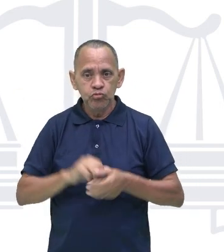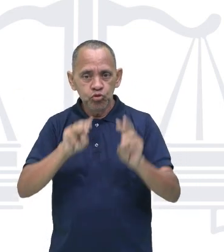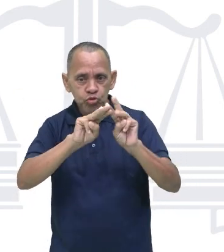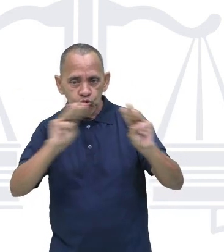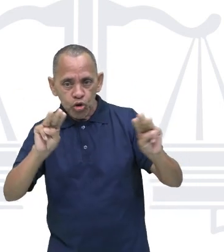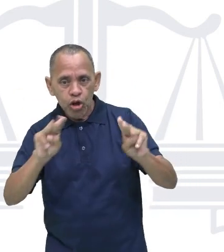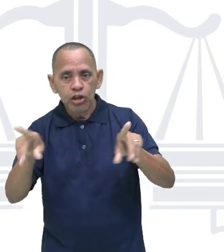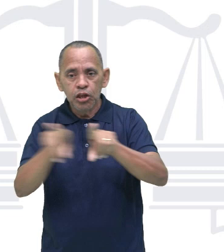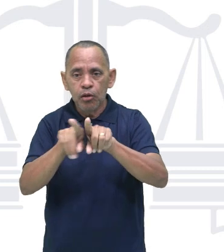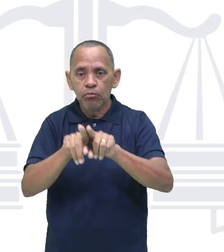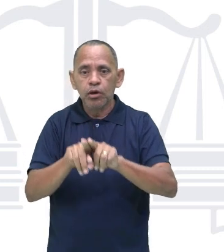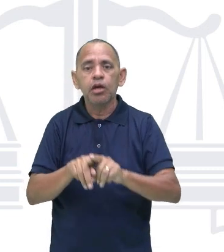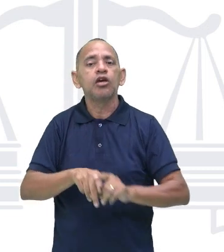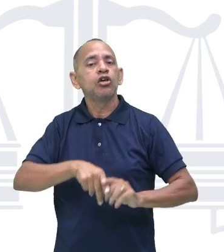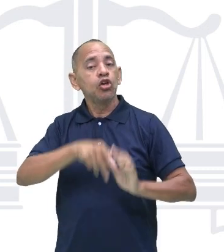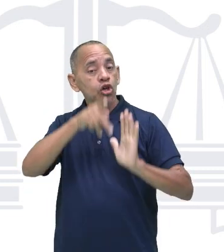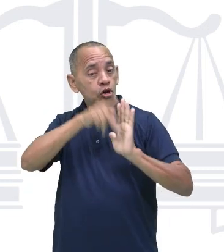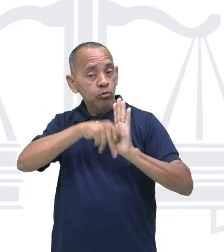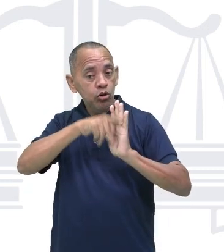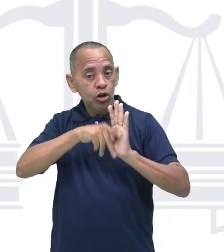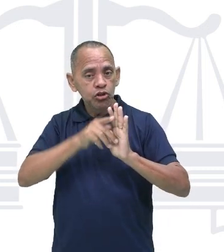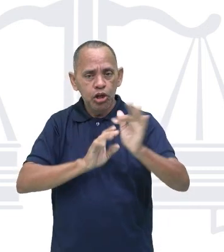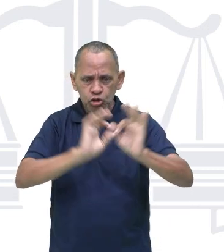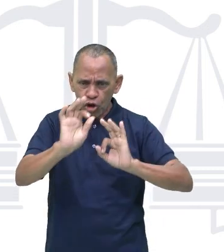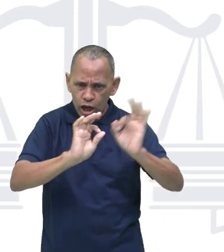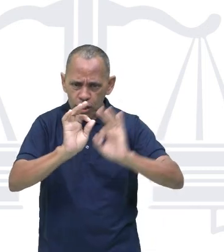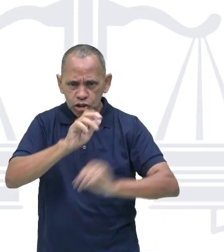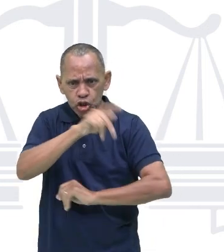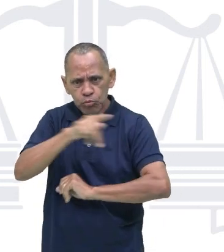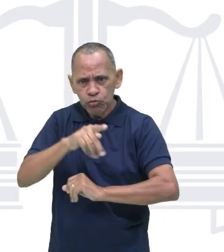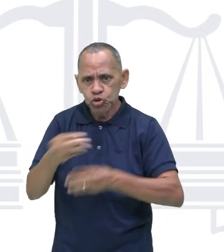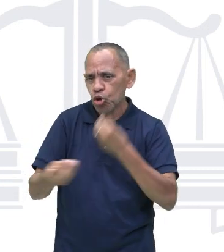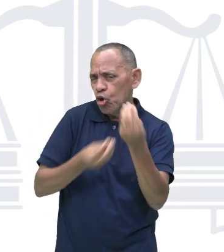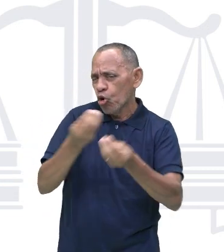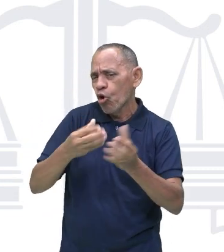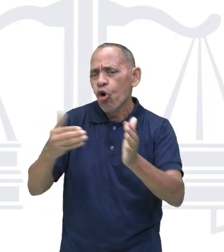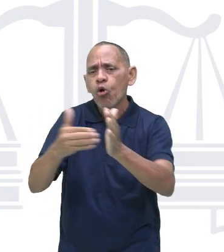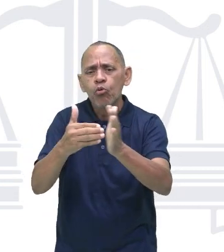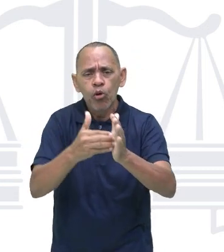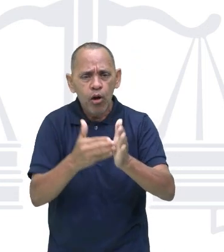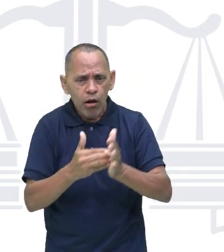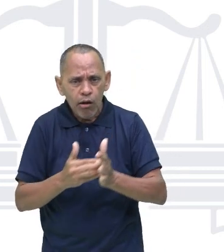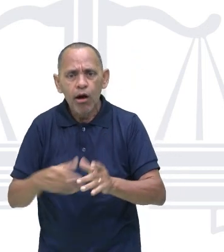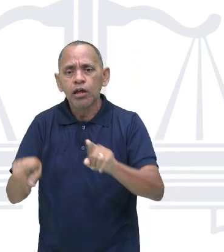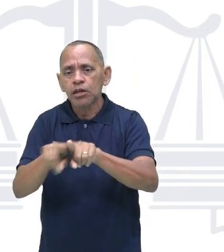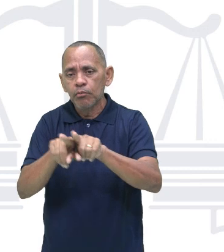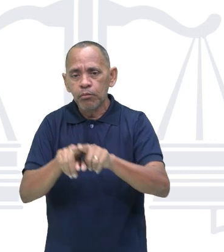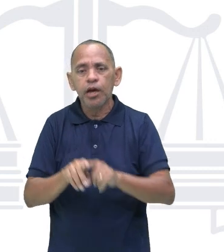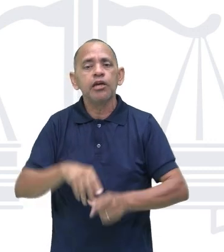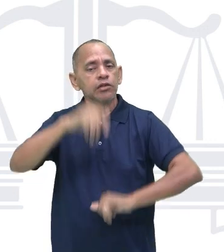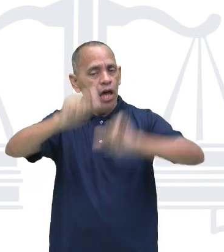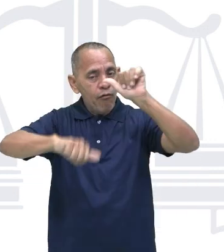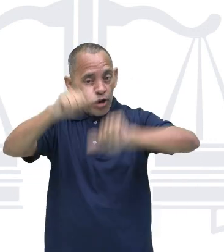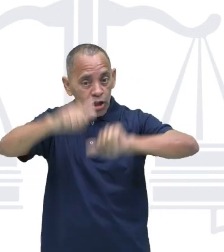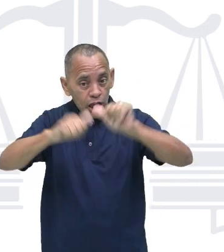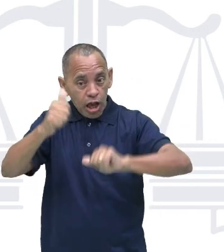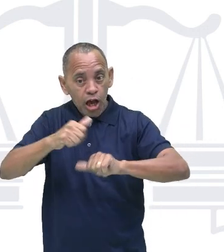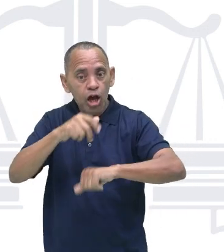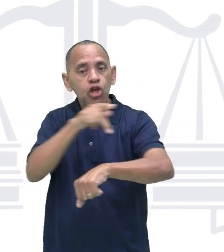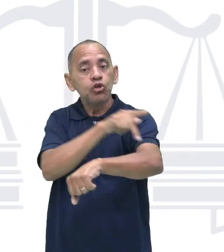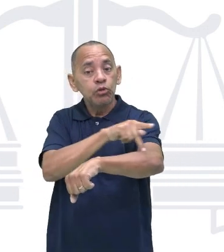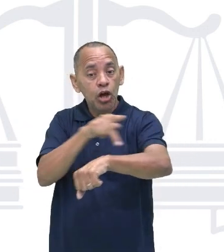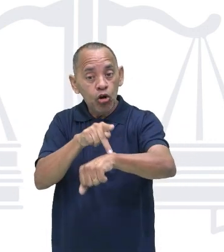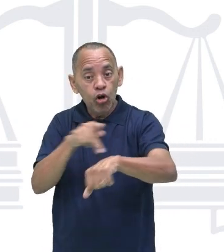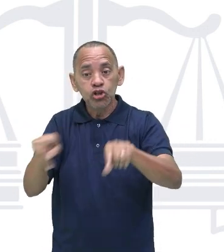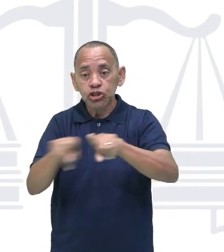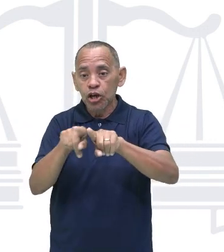como que deve se dar a avaliação diagnóstica, como que eu faço as intervenções e mediações pedagógicas a partir das avaliações, tanto diagnóstica